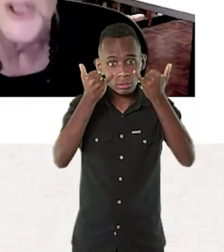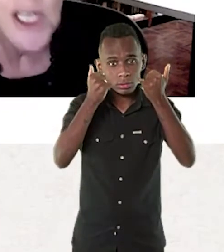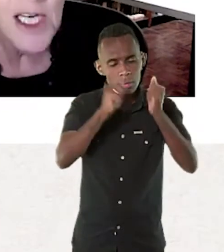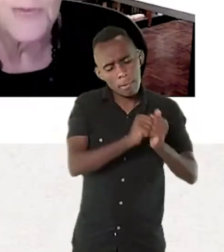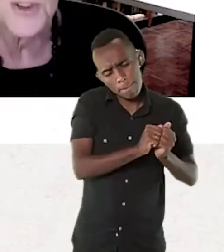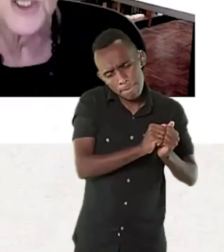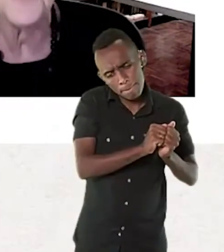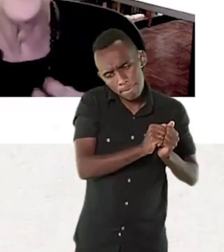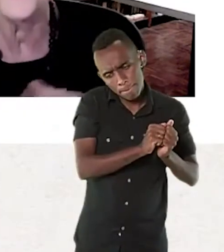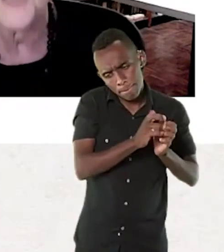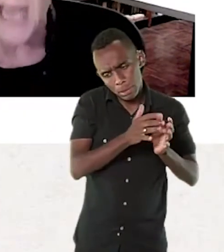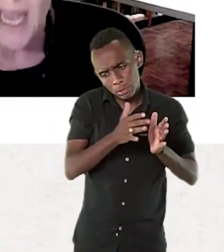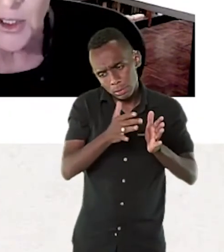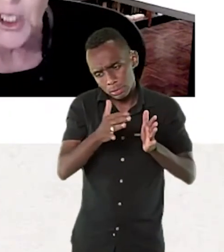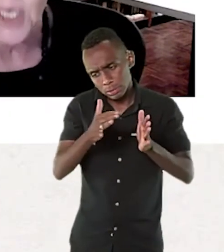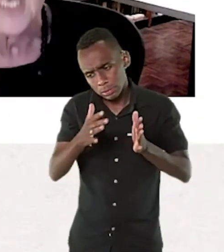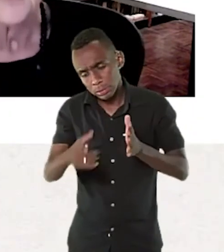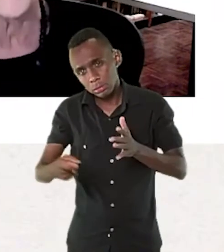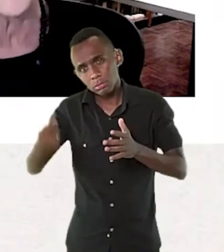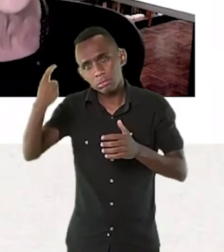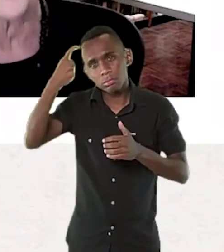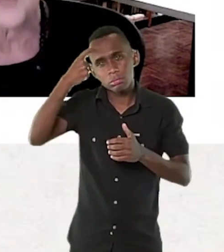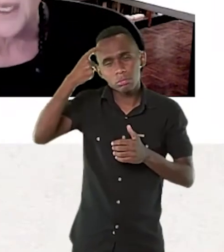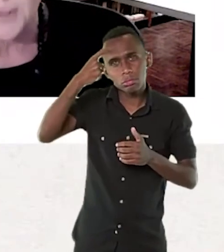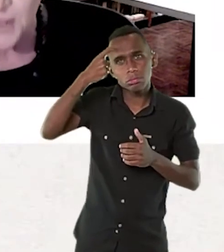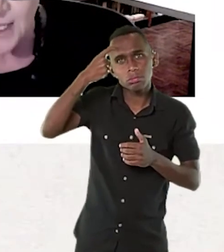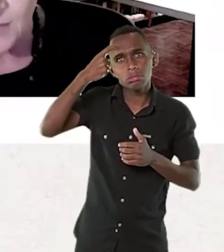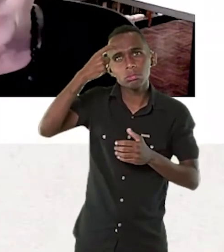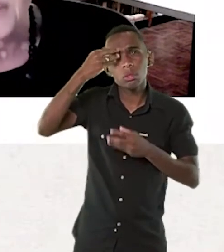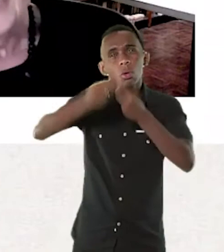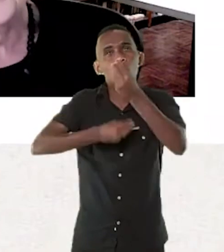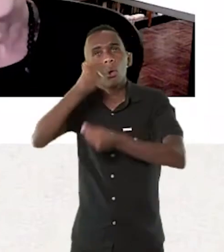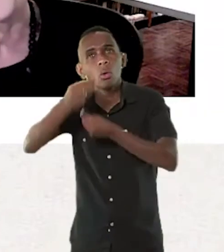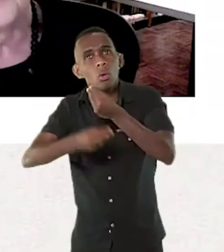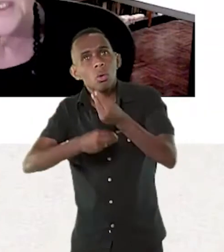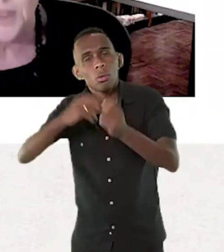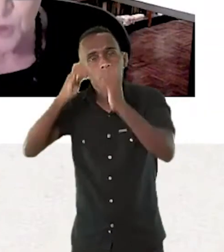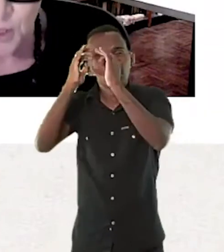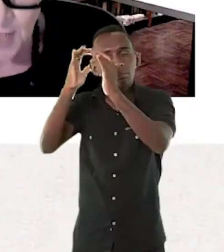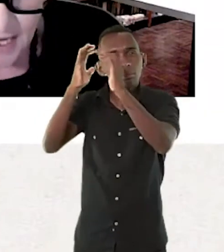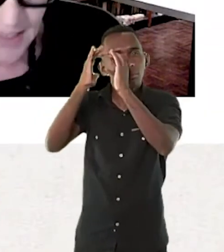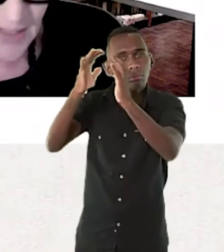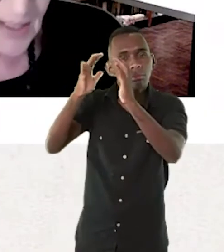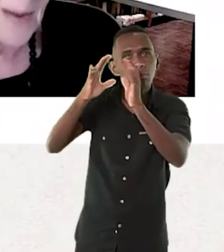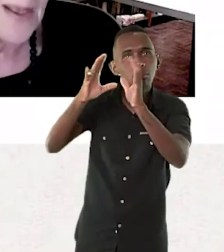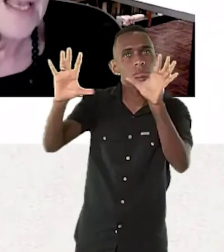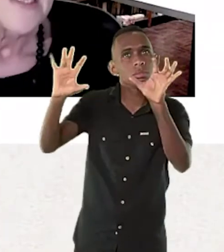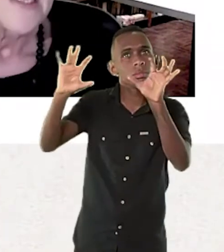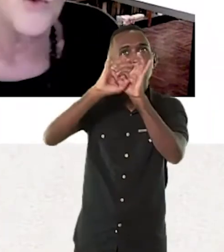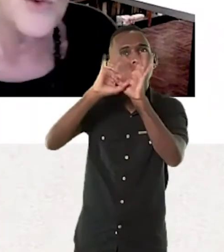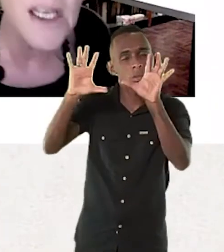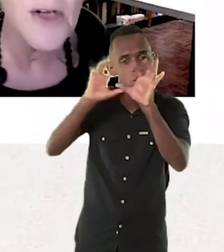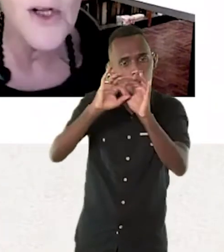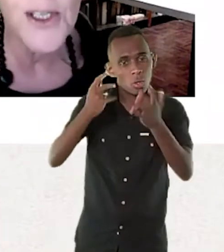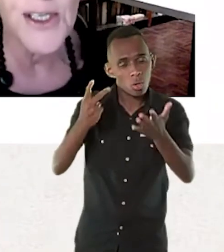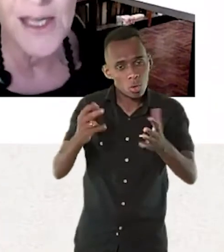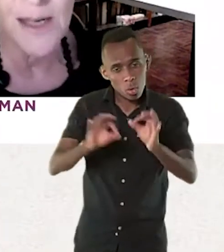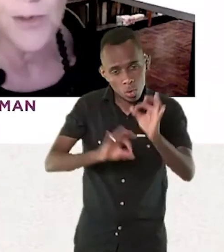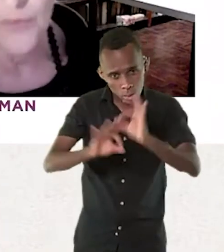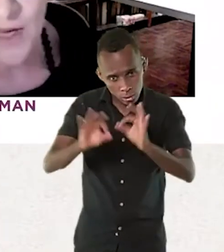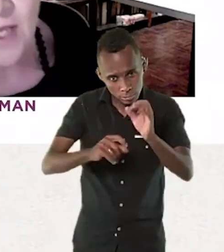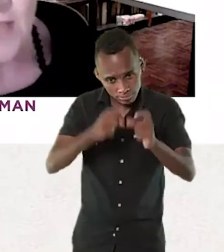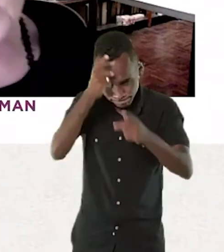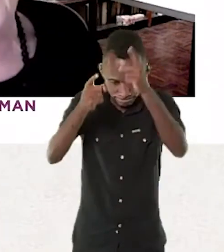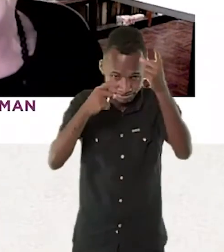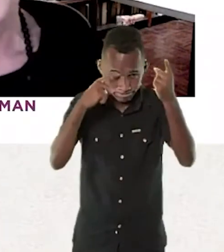processo cognitivo de filtragem, de articulação, de formulação de ideias. O que